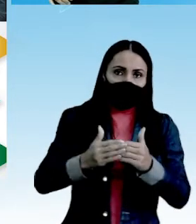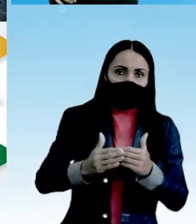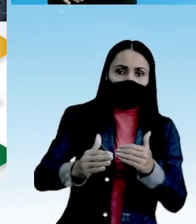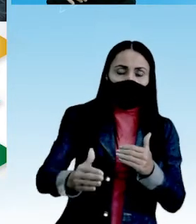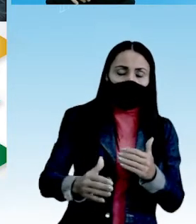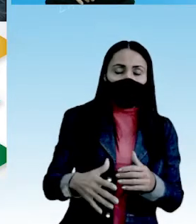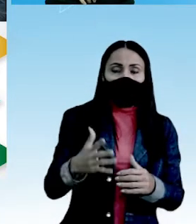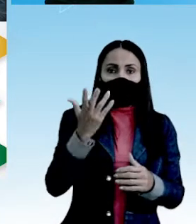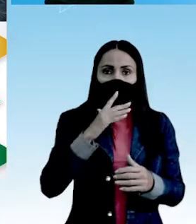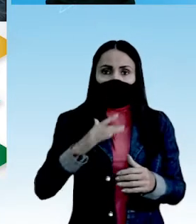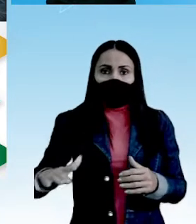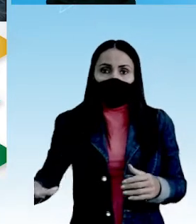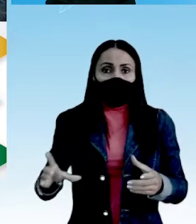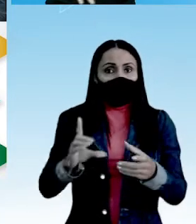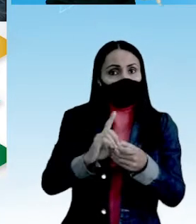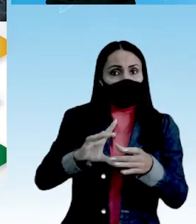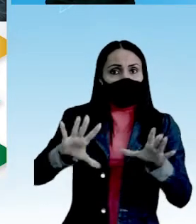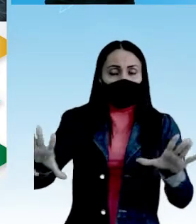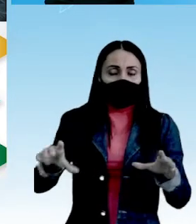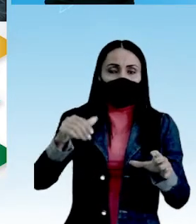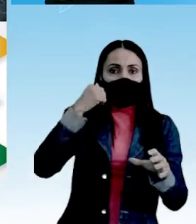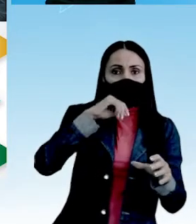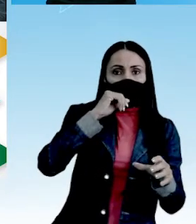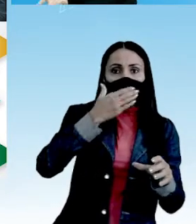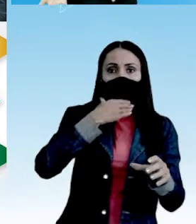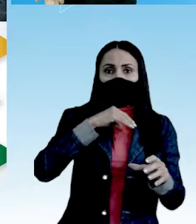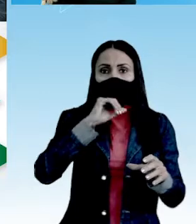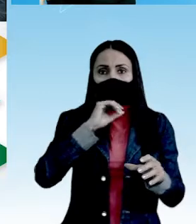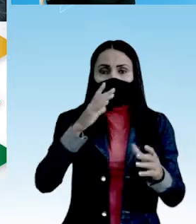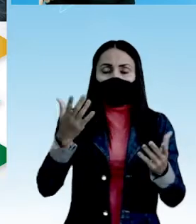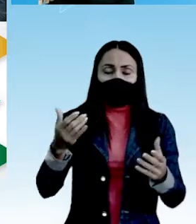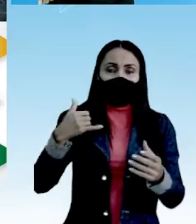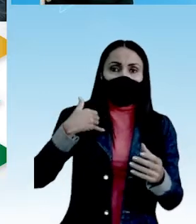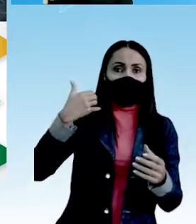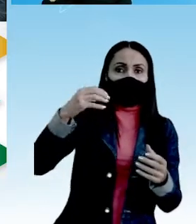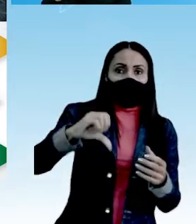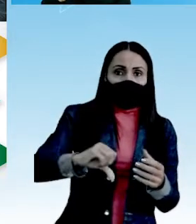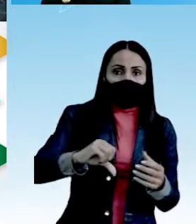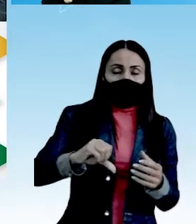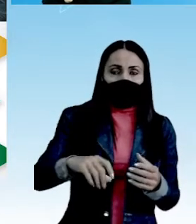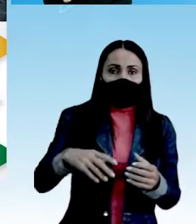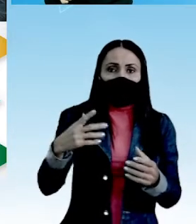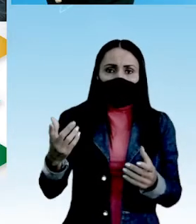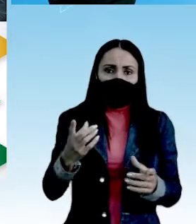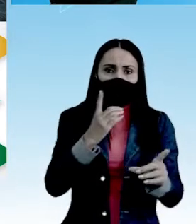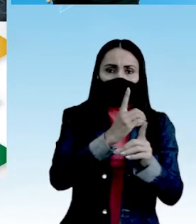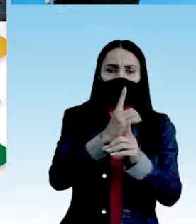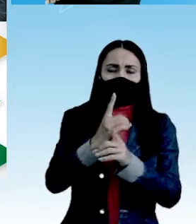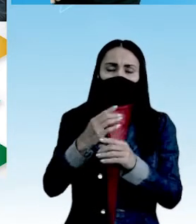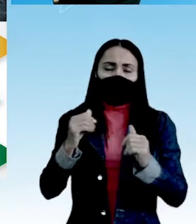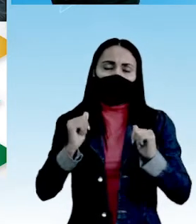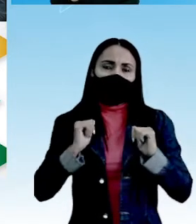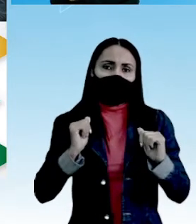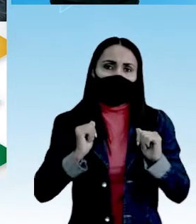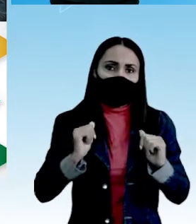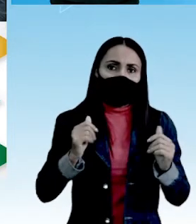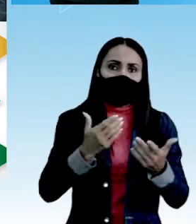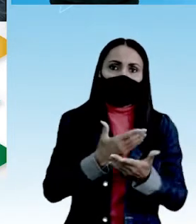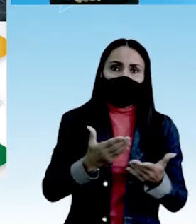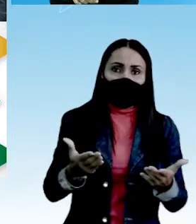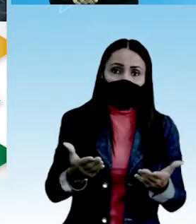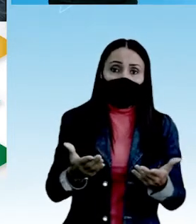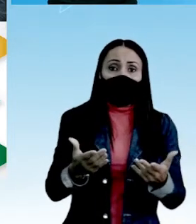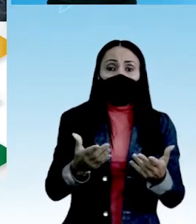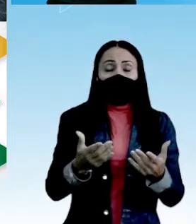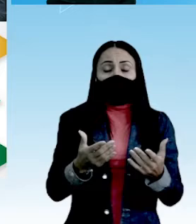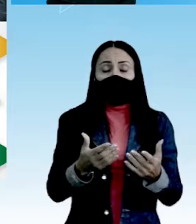cedo com a separação dos pais, aos 9 anos. Eu falei 6, mas foram aos 9. Com isso, ela procurava encontrar tranquilidade e estabilidade em uma relação